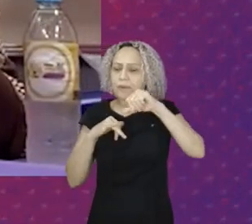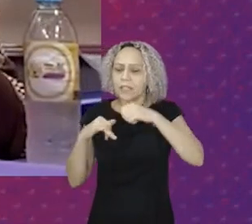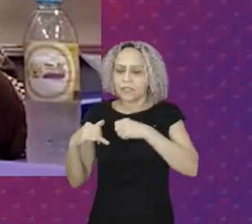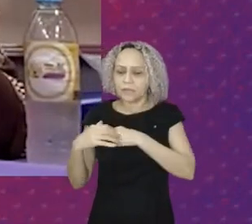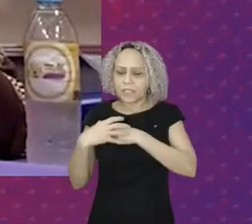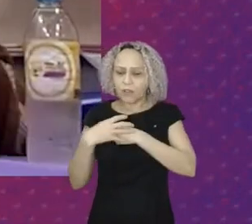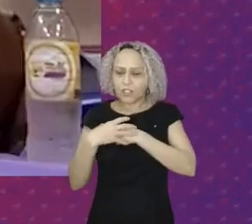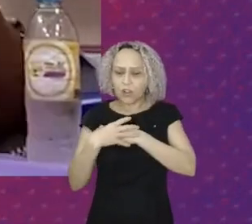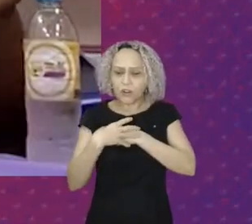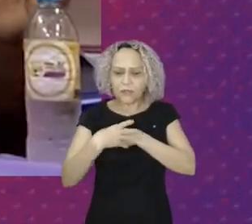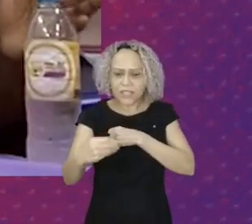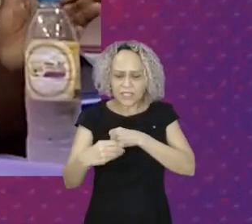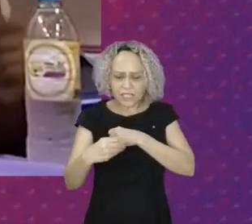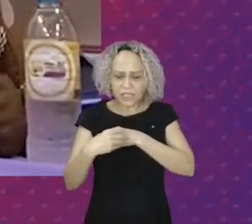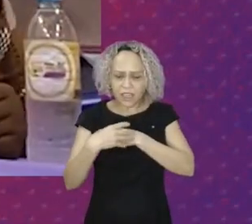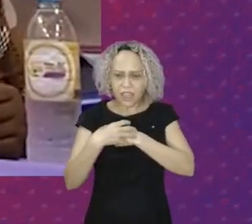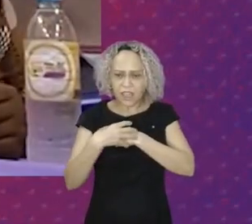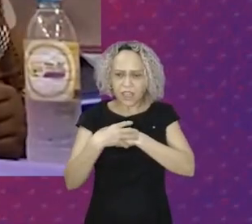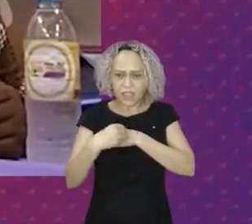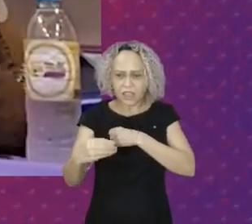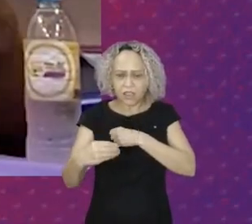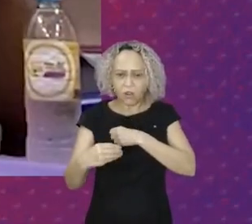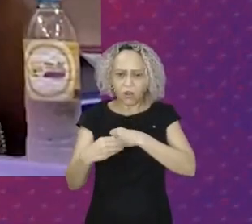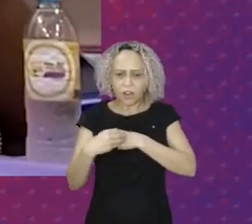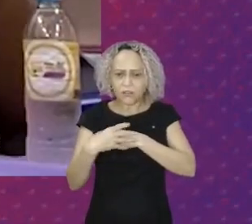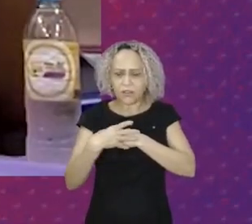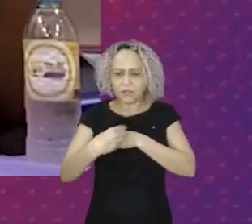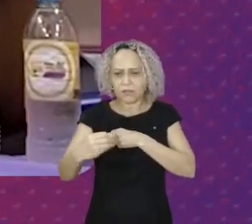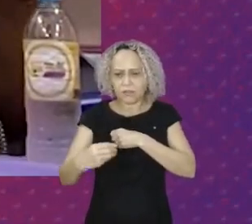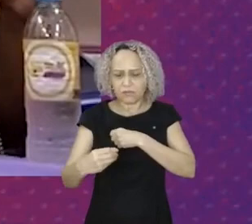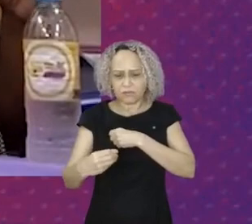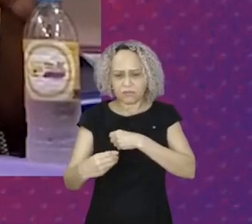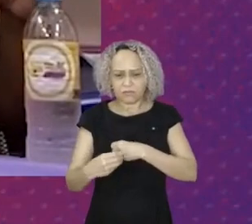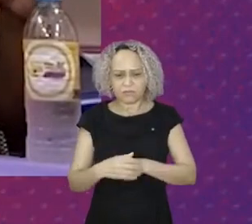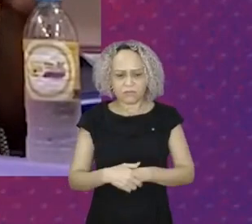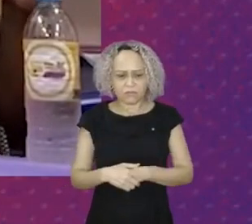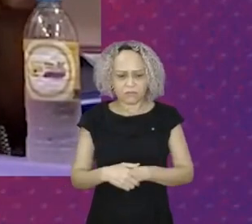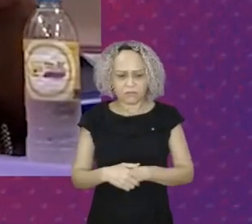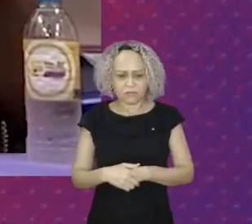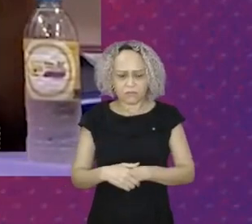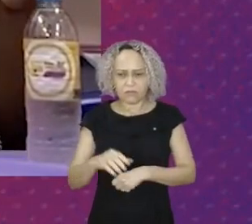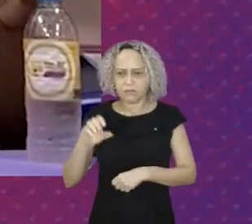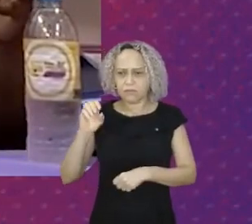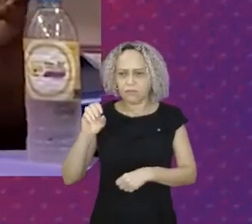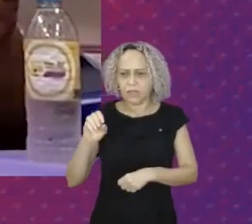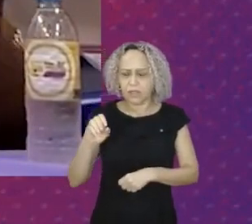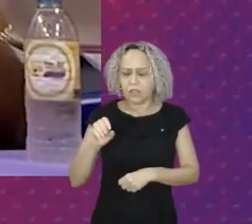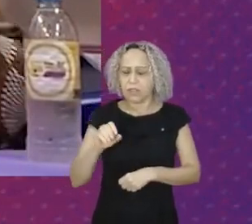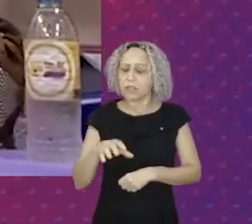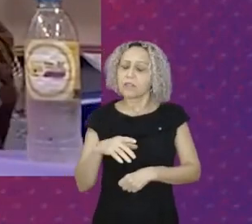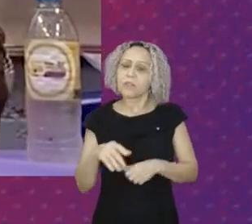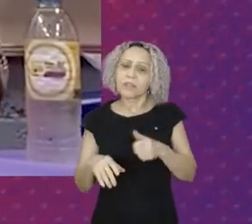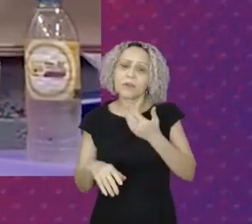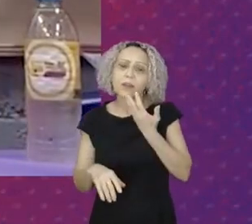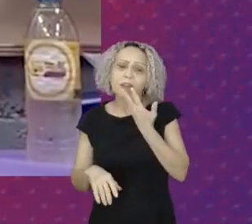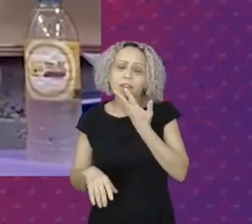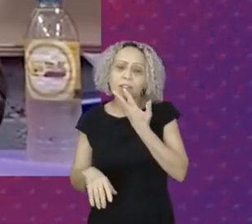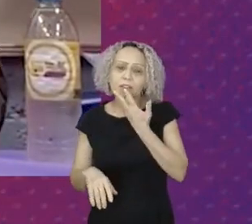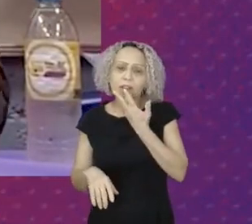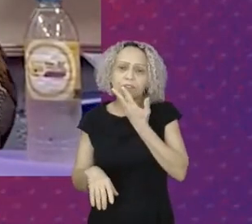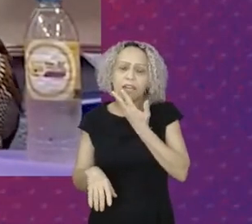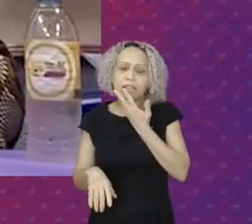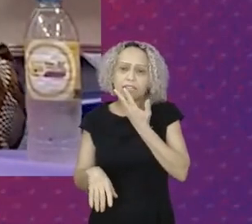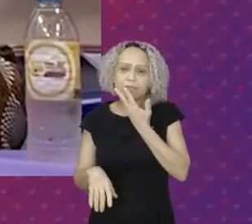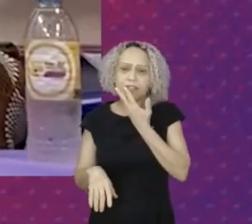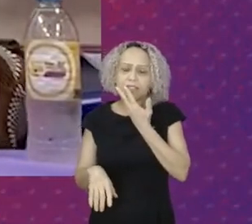cadeia. Não tinha outro lugar. Não se pensava equipamentos públicos para